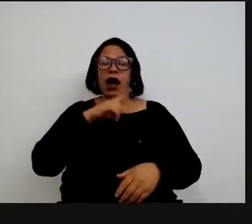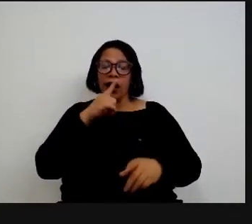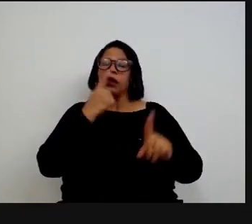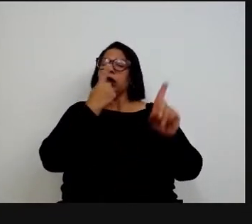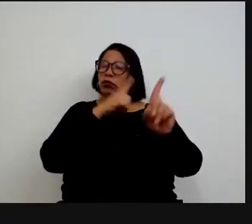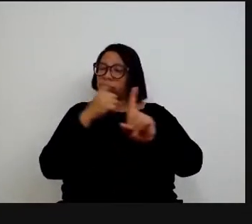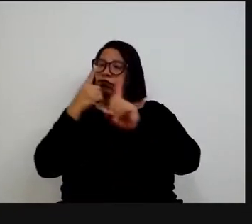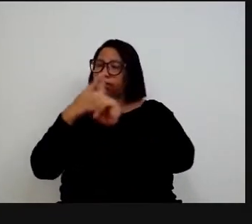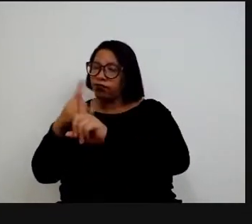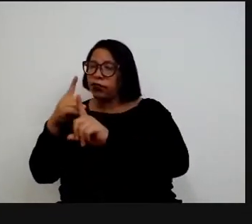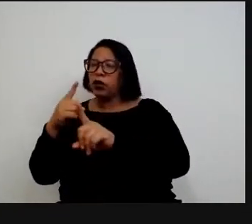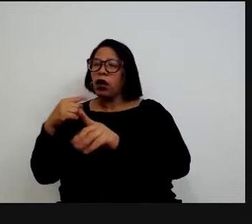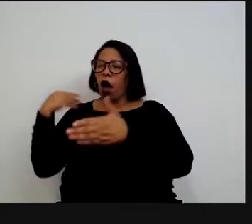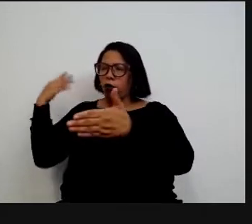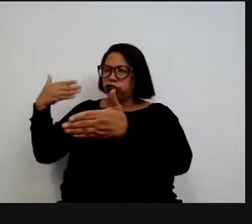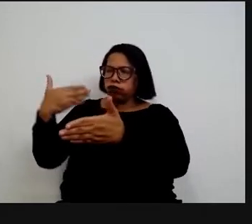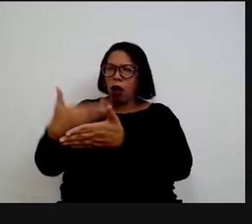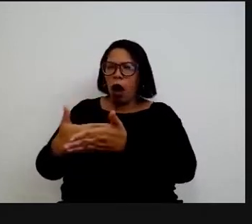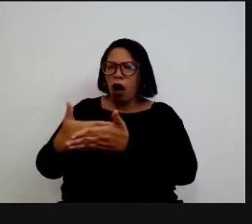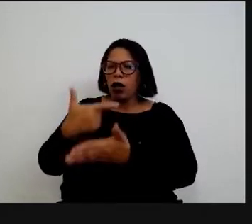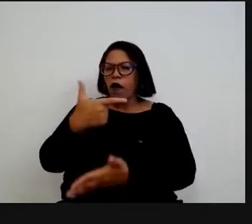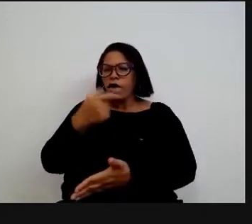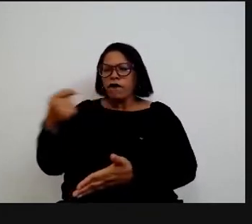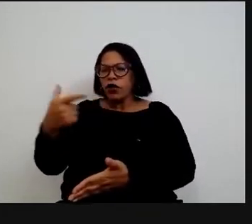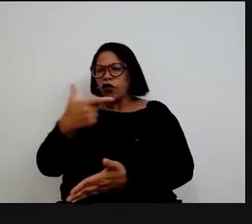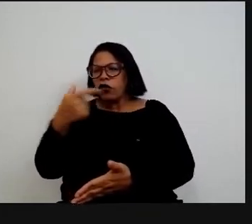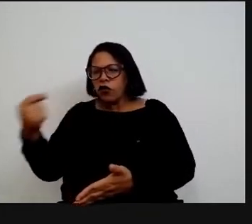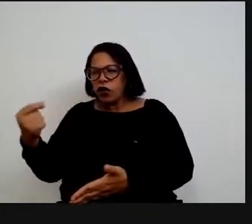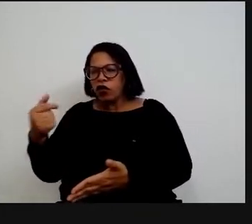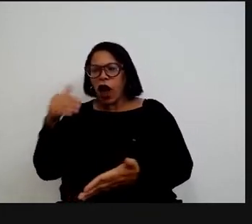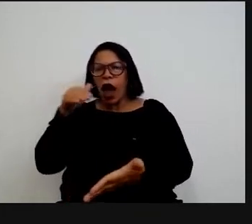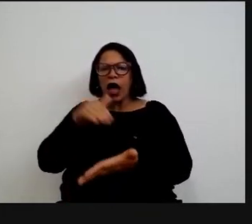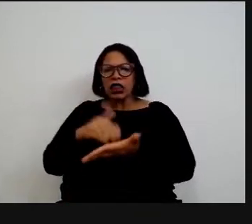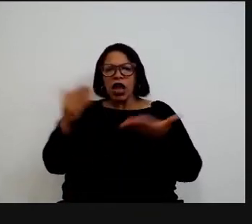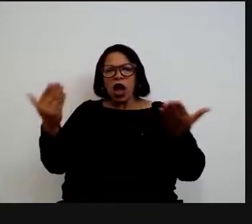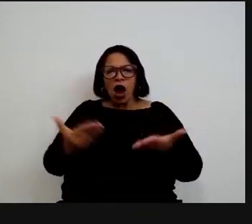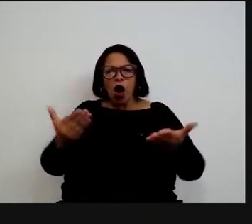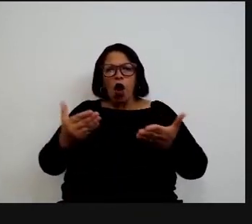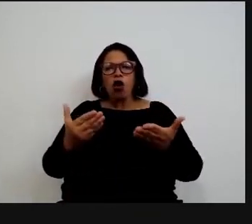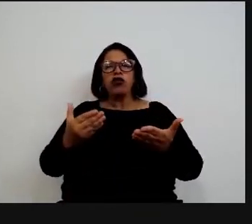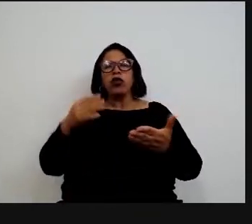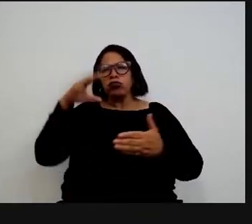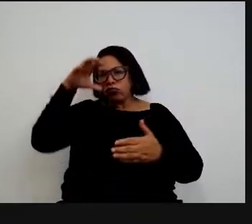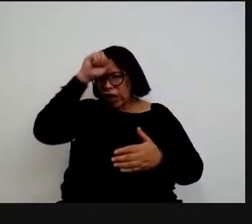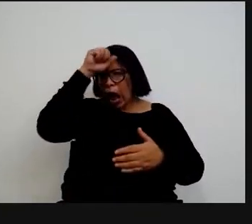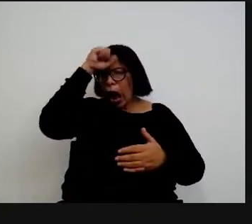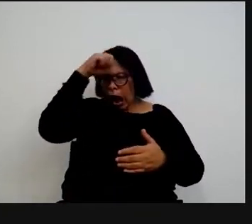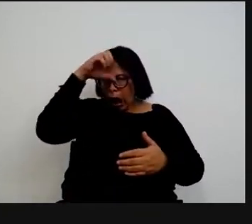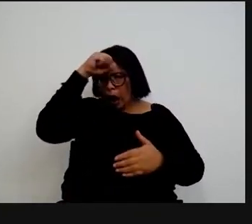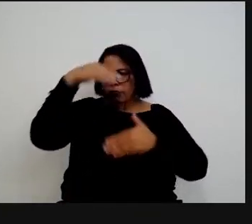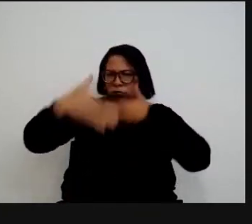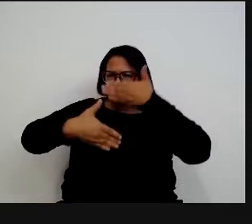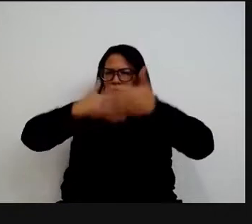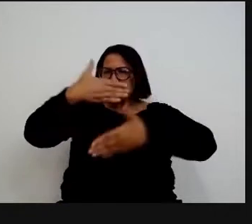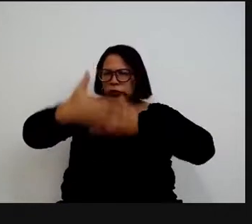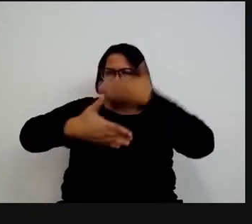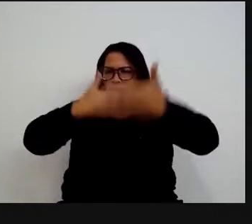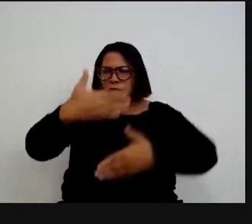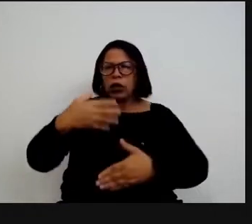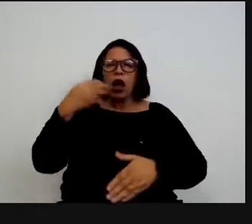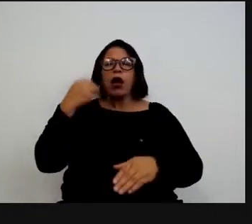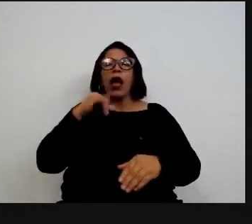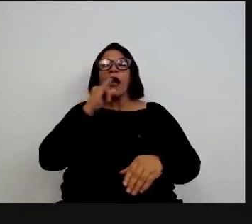muito desafiados de 2020 para cá. As escolas, as equipes que tinham ali dentro